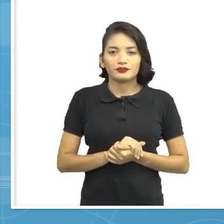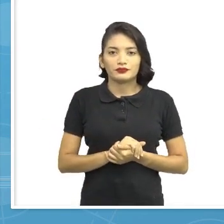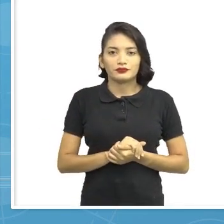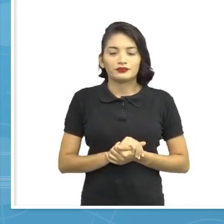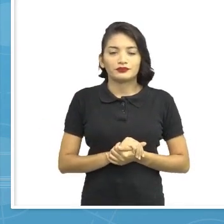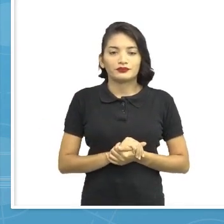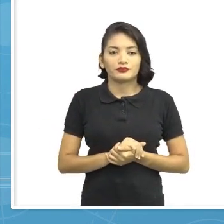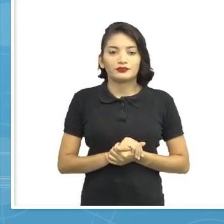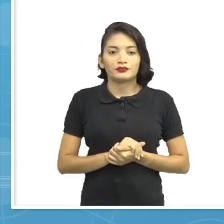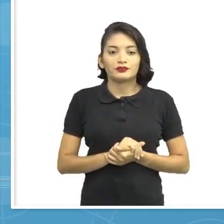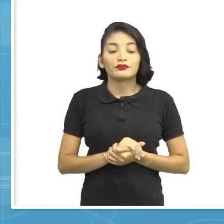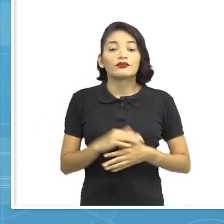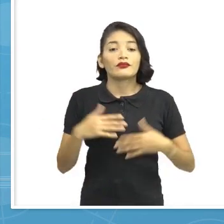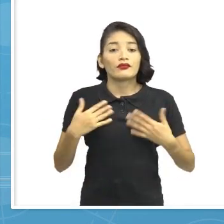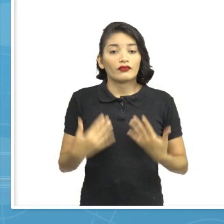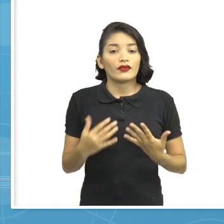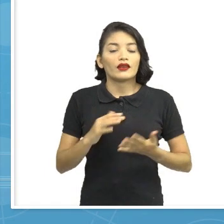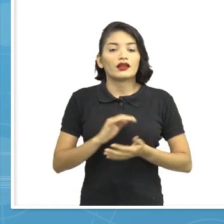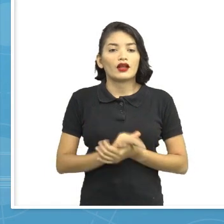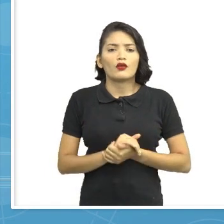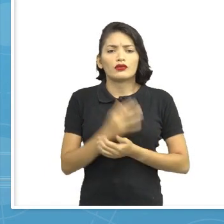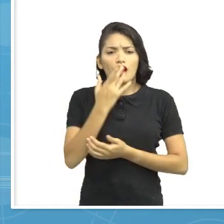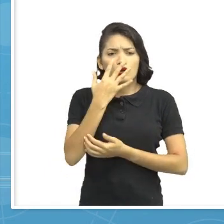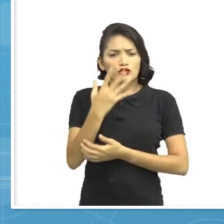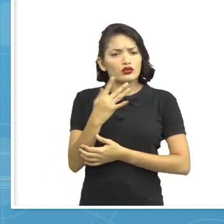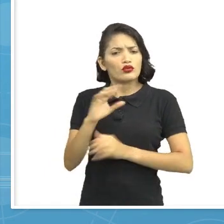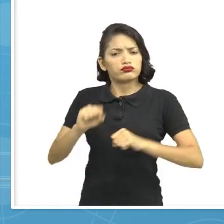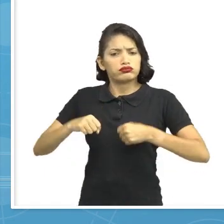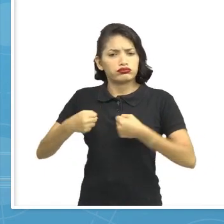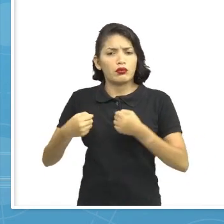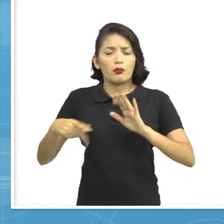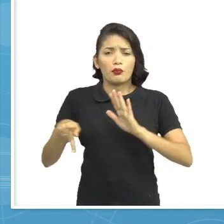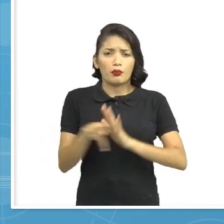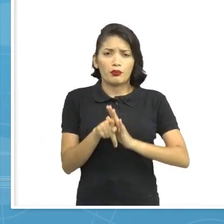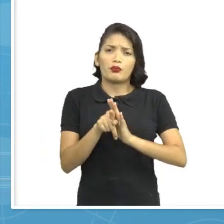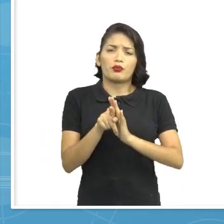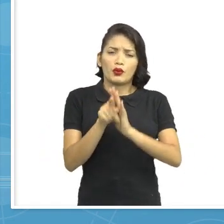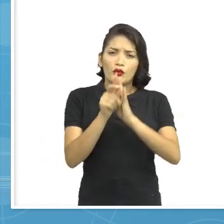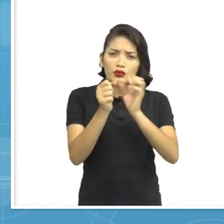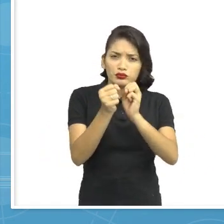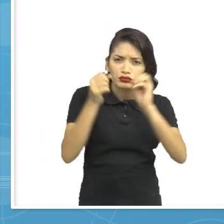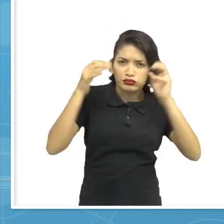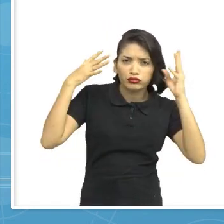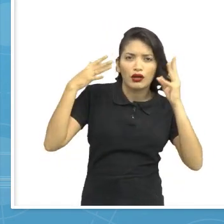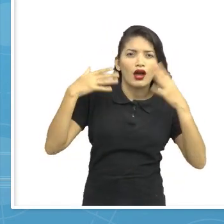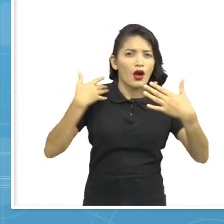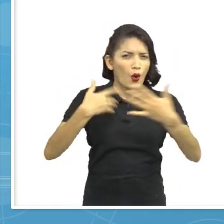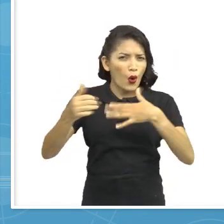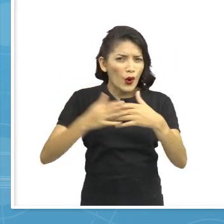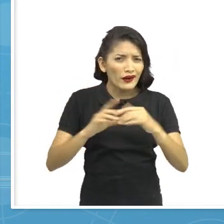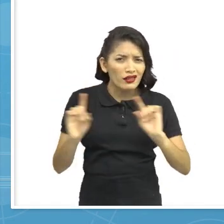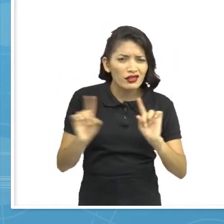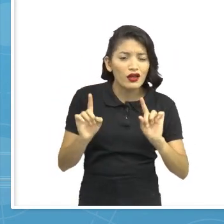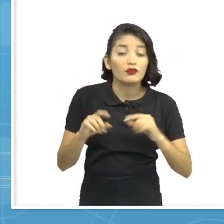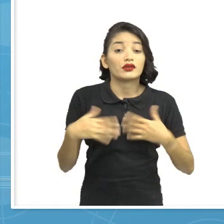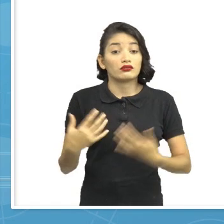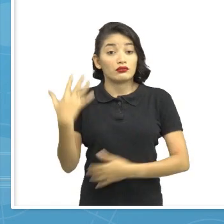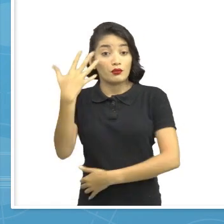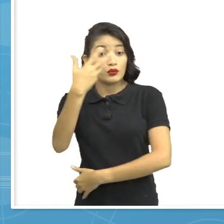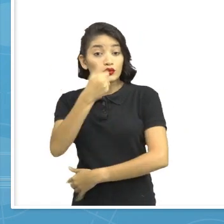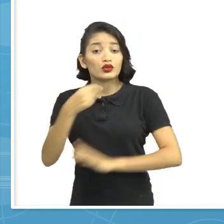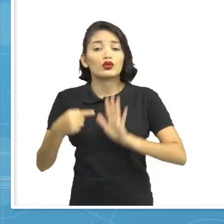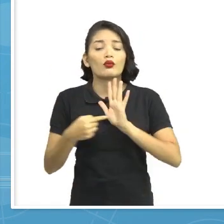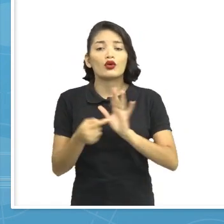A disposição e as cores das penas não são aleatórias. Além de bonito, ele